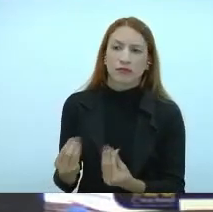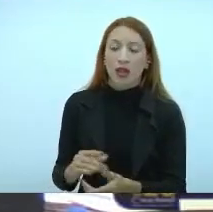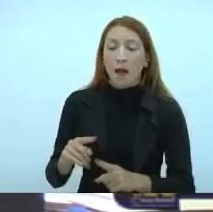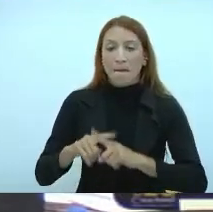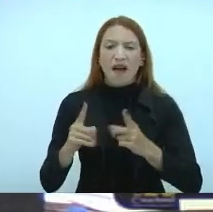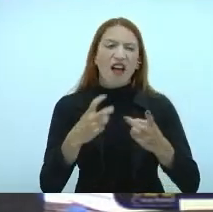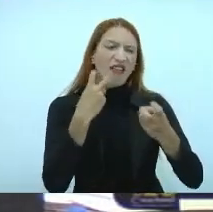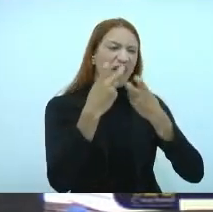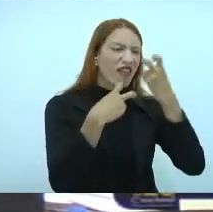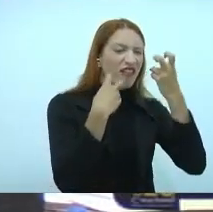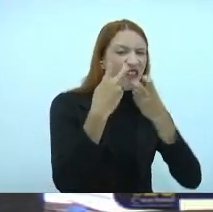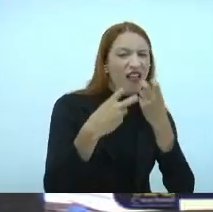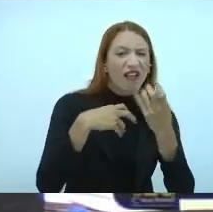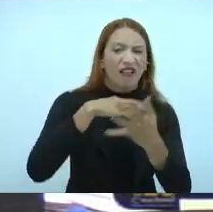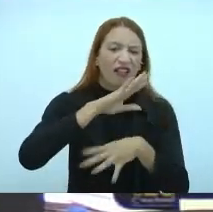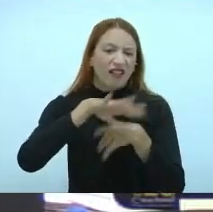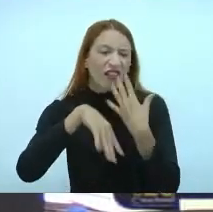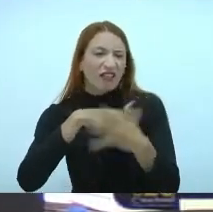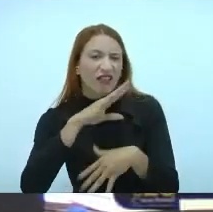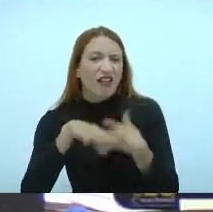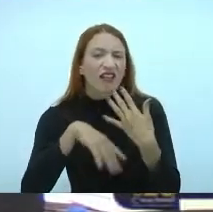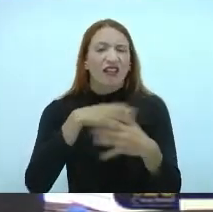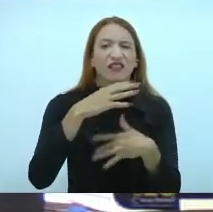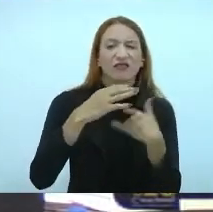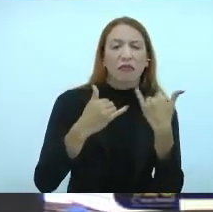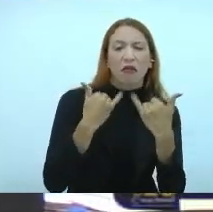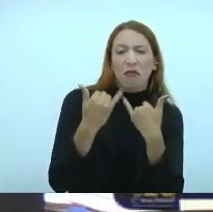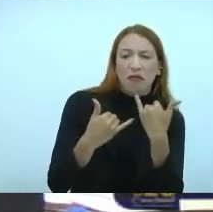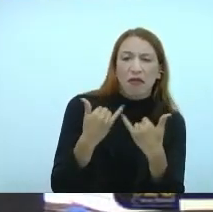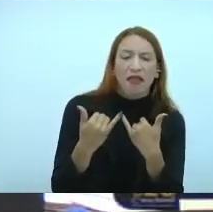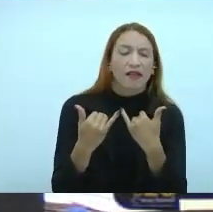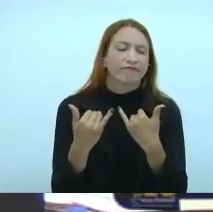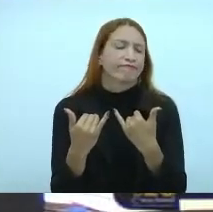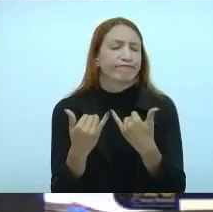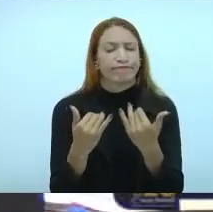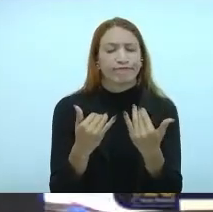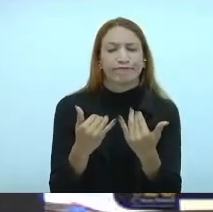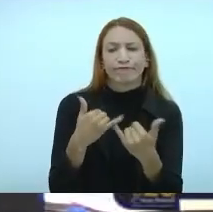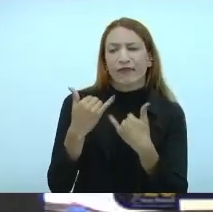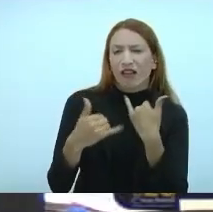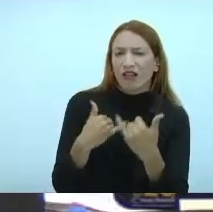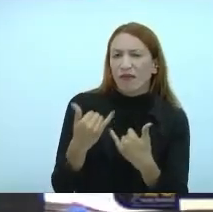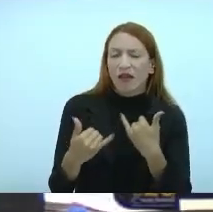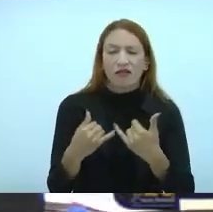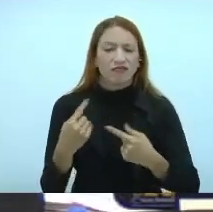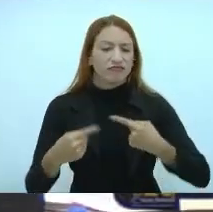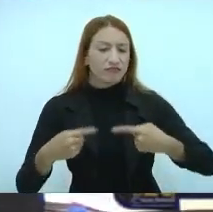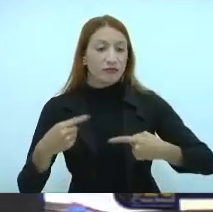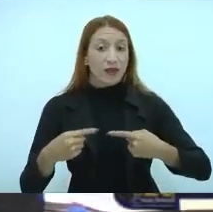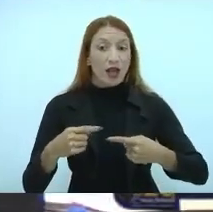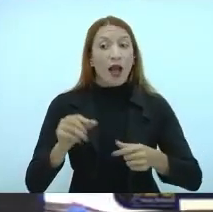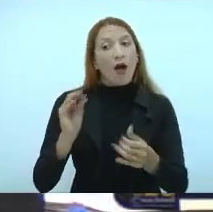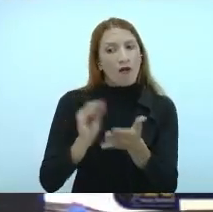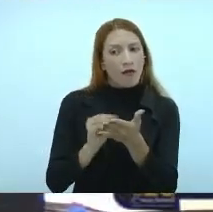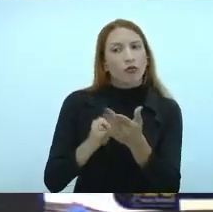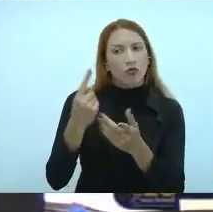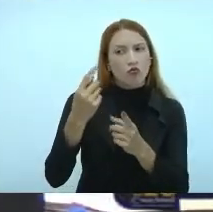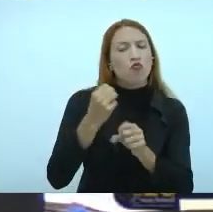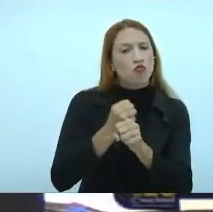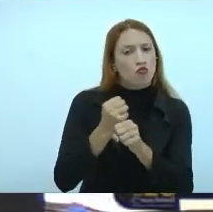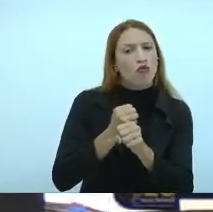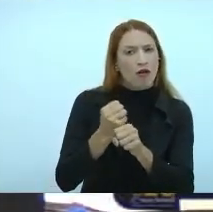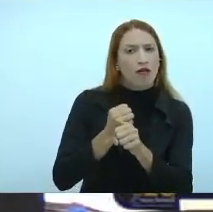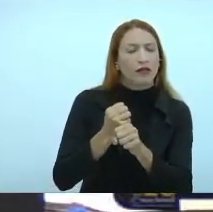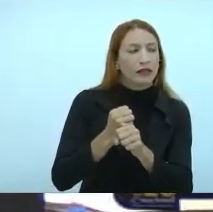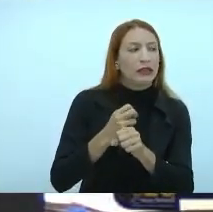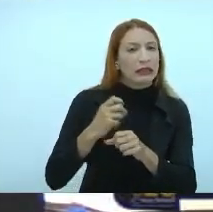querem tumultuar querem botar apelido estão fazendo o jogo o jogo político mas ainda falta um ano paraa eleição Vereador e